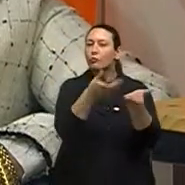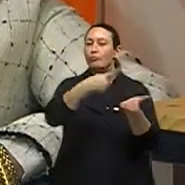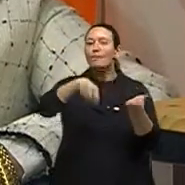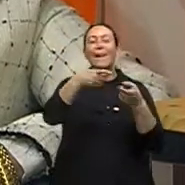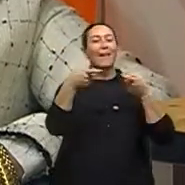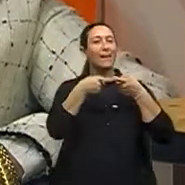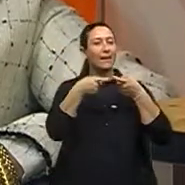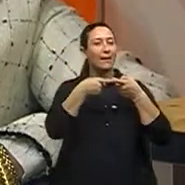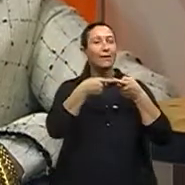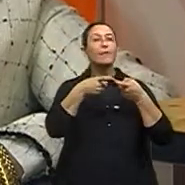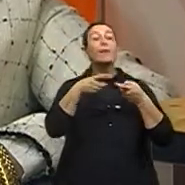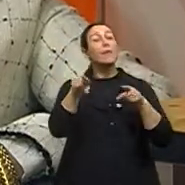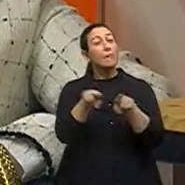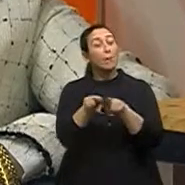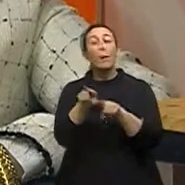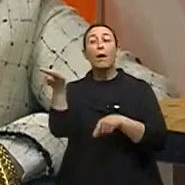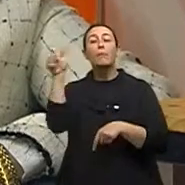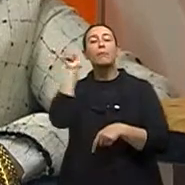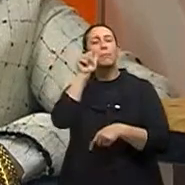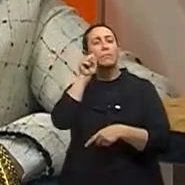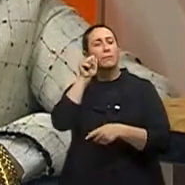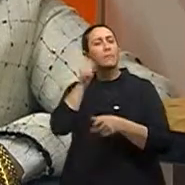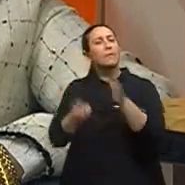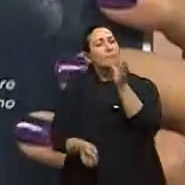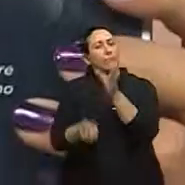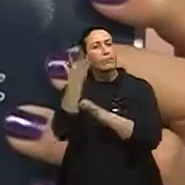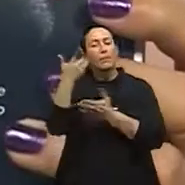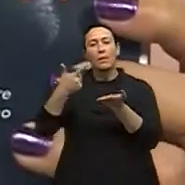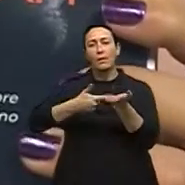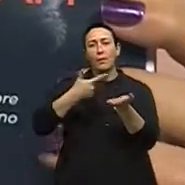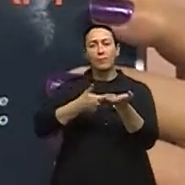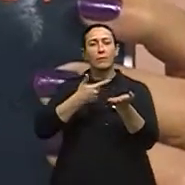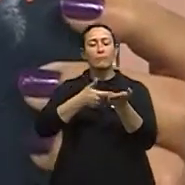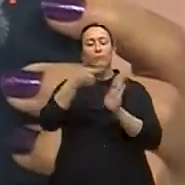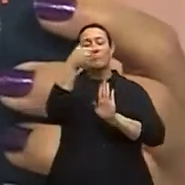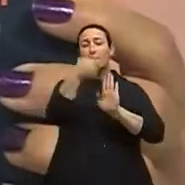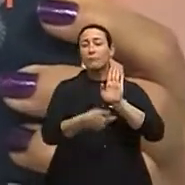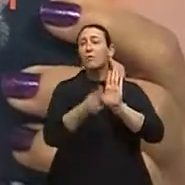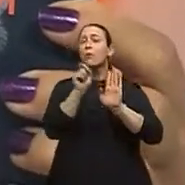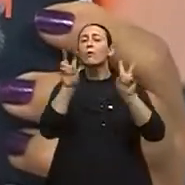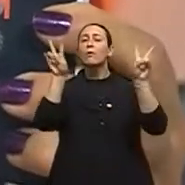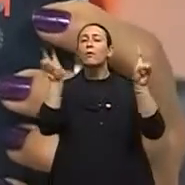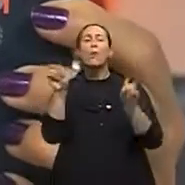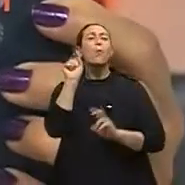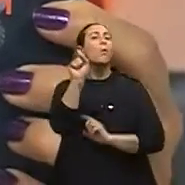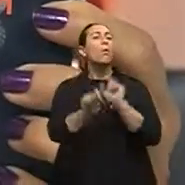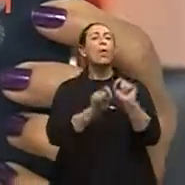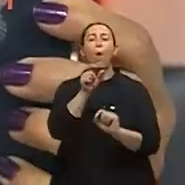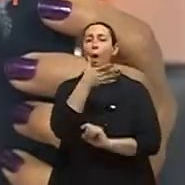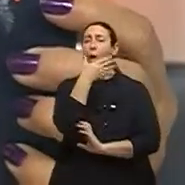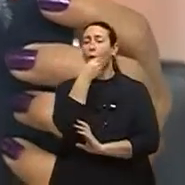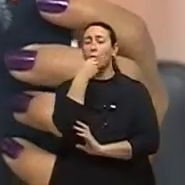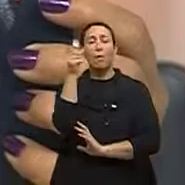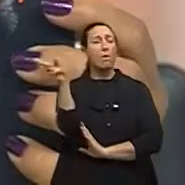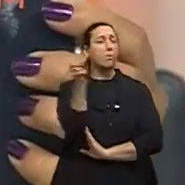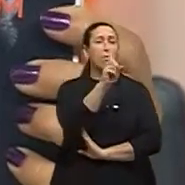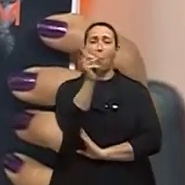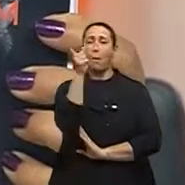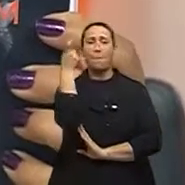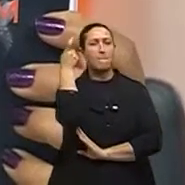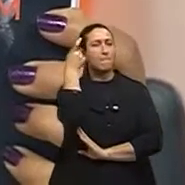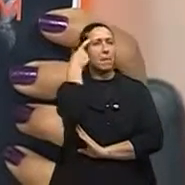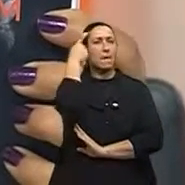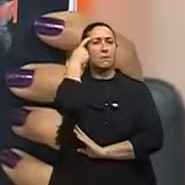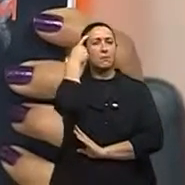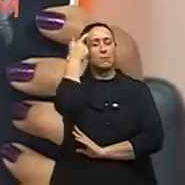lança este livro aqui na feira do livro deste ano o que os homens não pensam sobre as